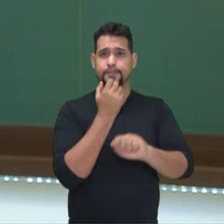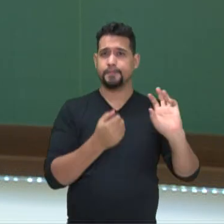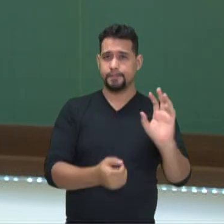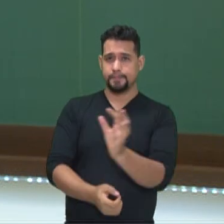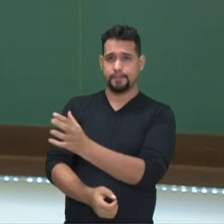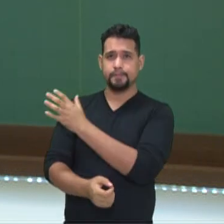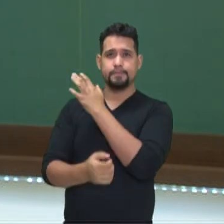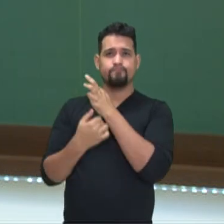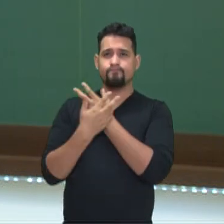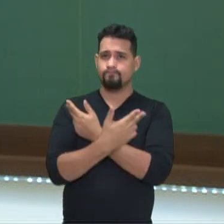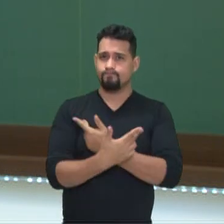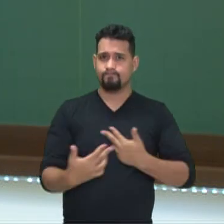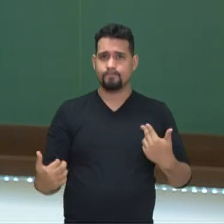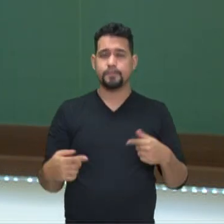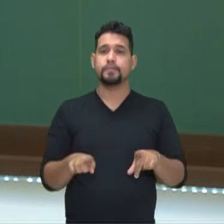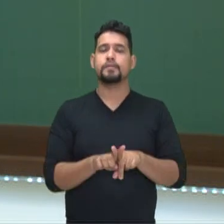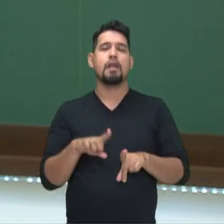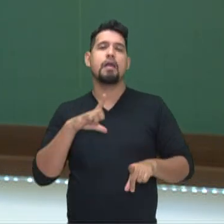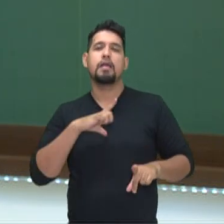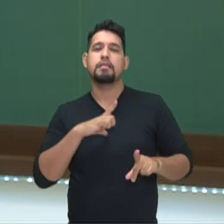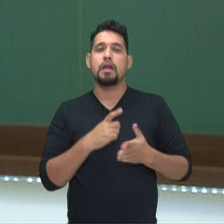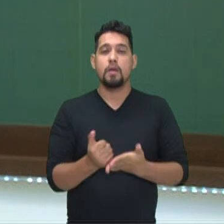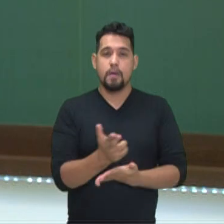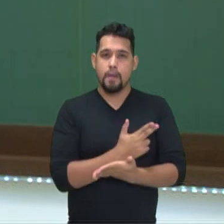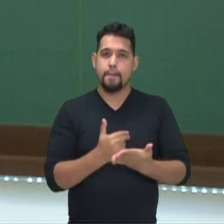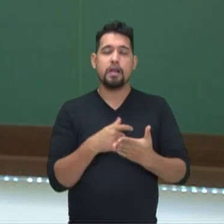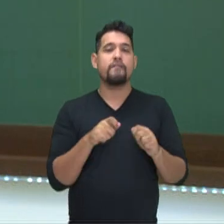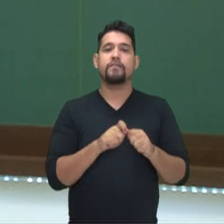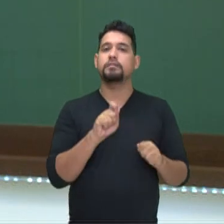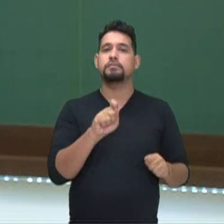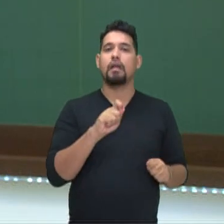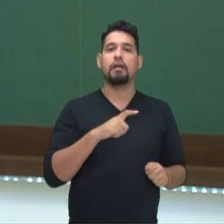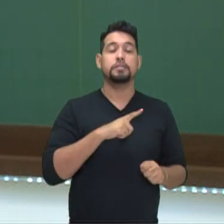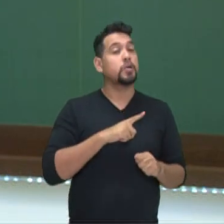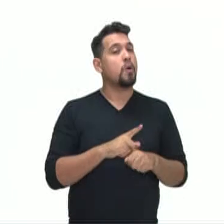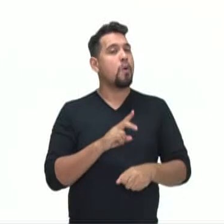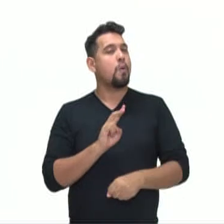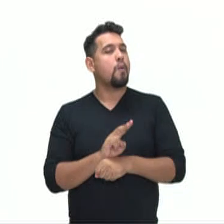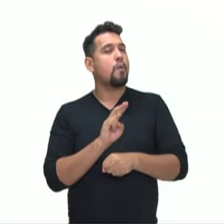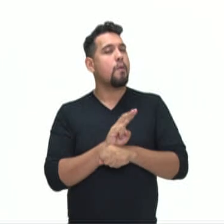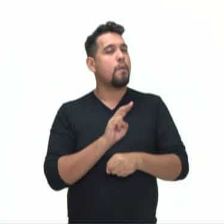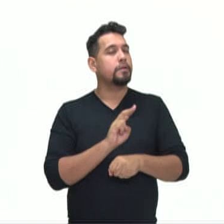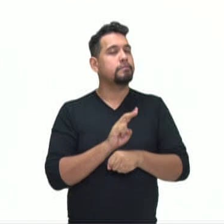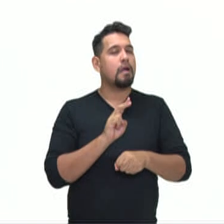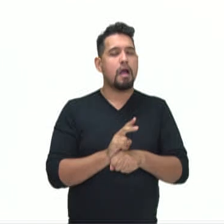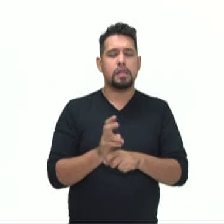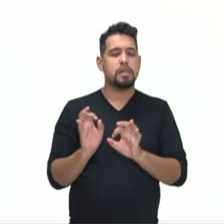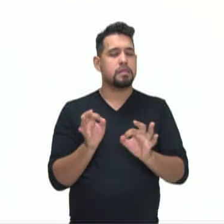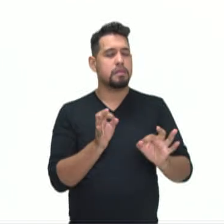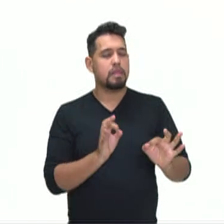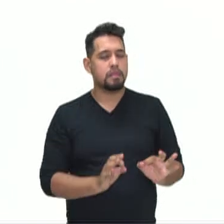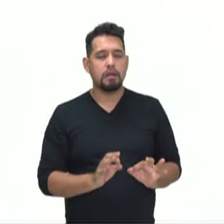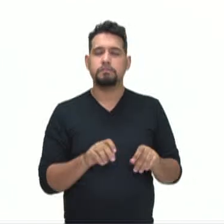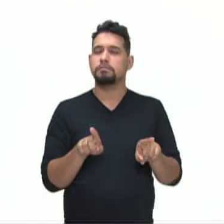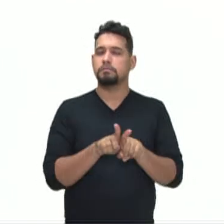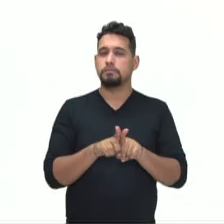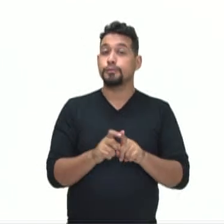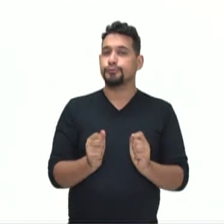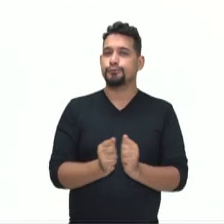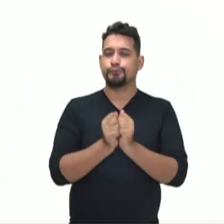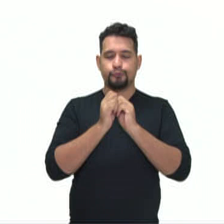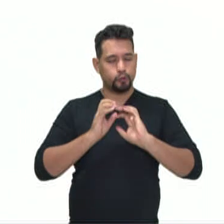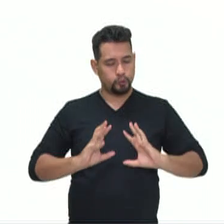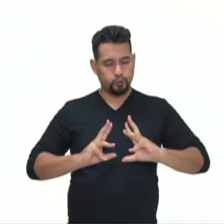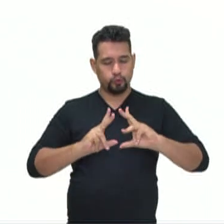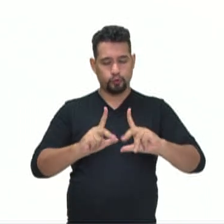Temos aqui, então, uma imagem que nos remete a esses cuidados criteriosos e cautelosos que